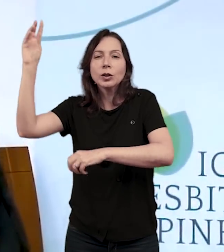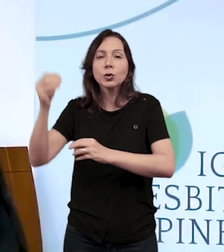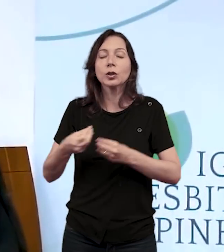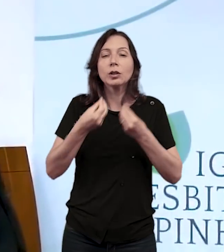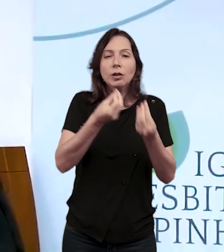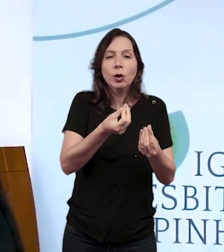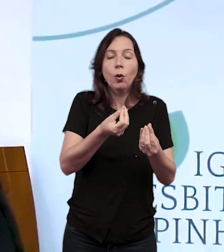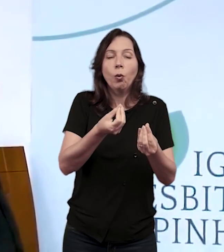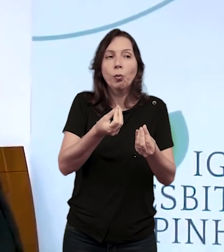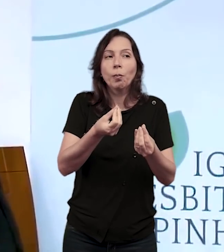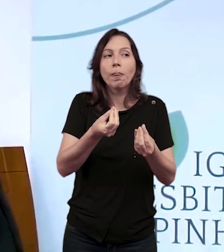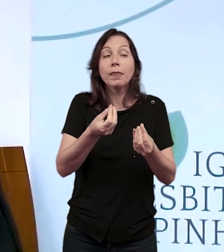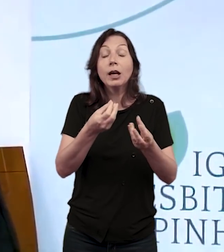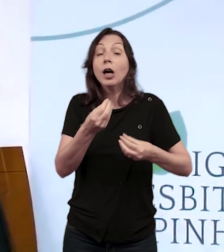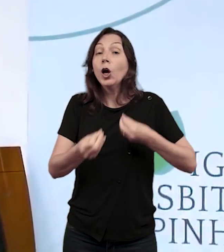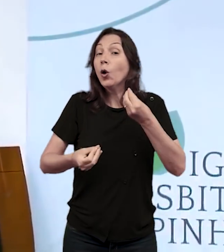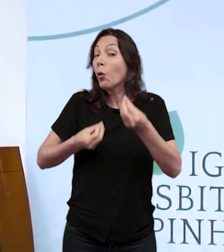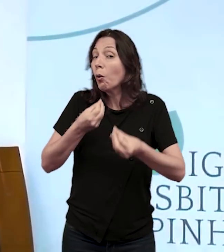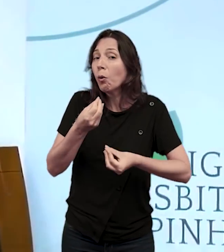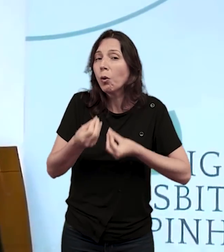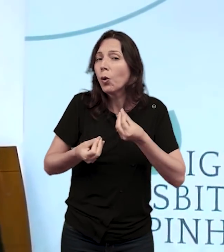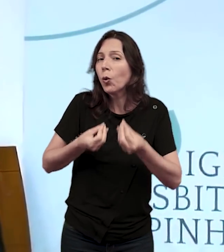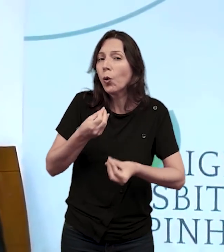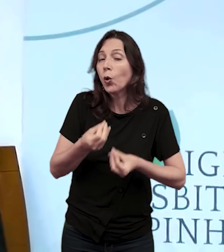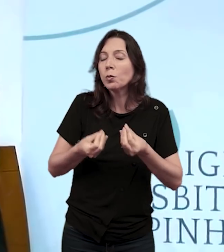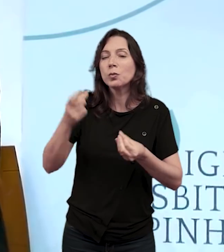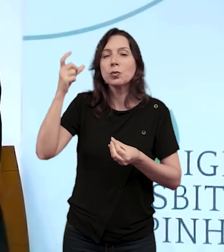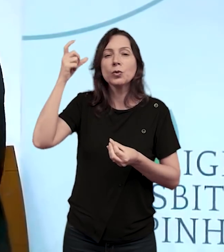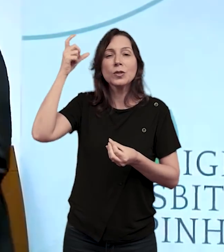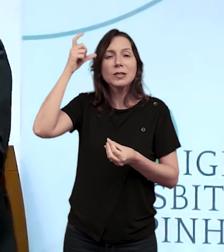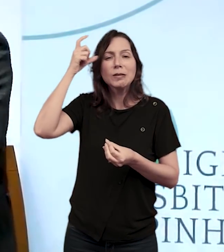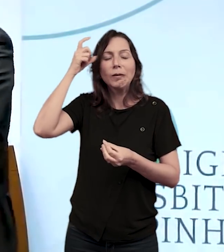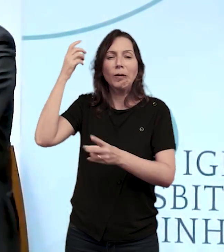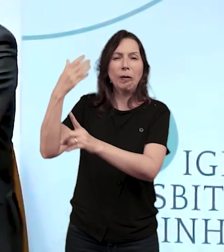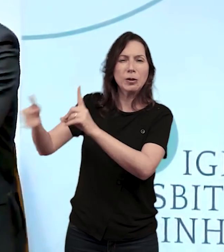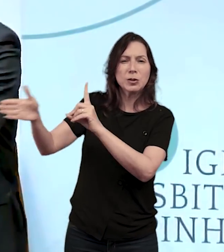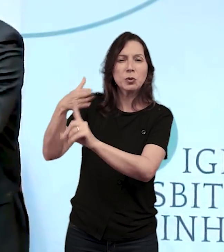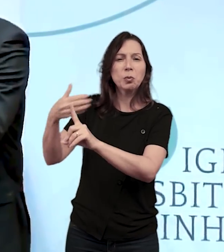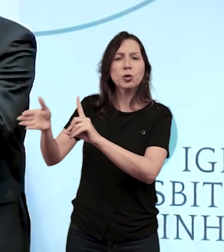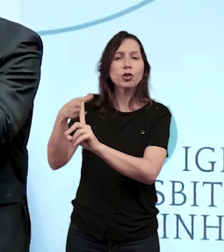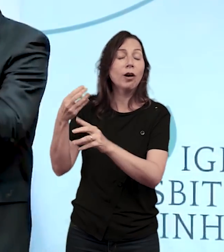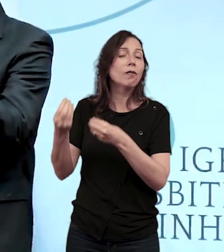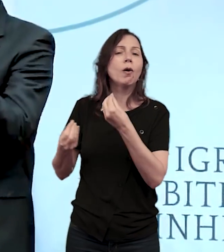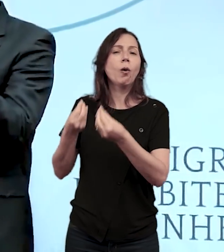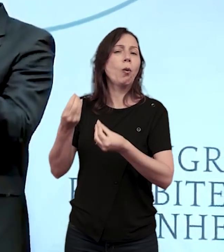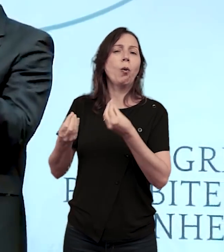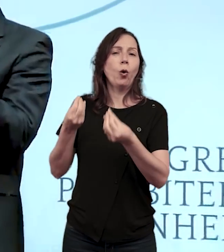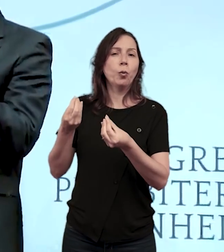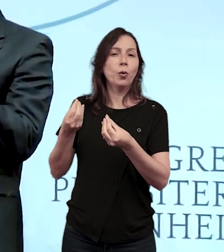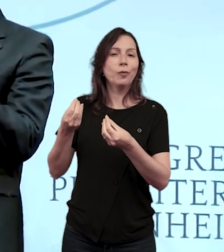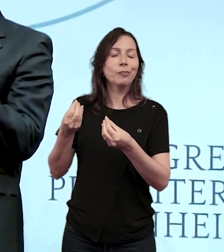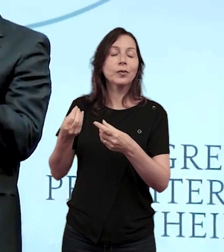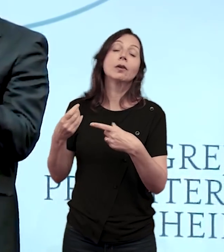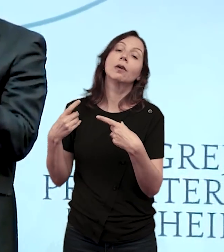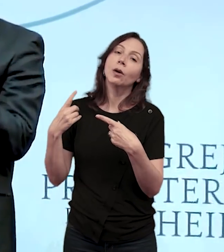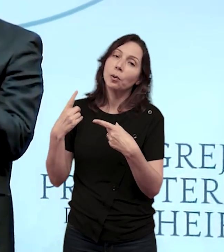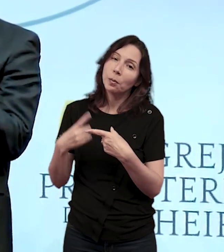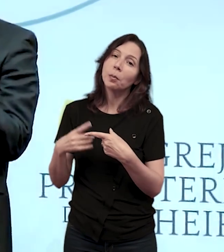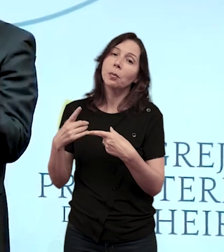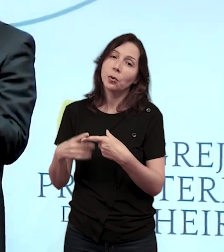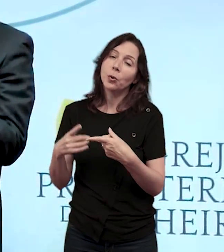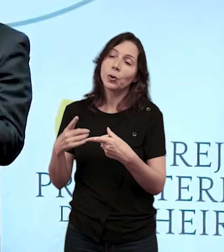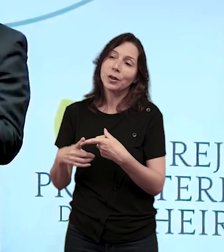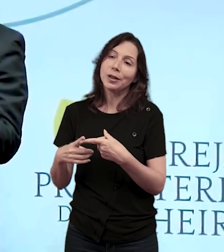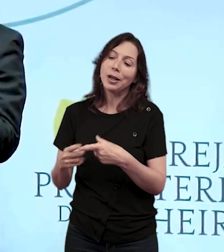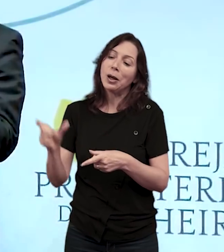sofrimento, com esse espinho na carne? Porque esse é o Satanás. Quando Deus permite uma providência carrancuda na sua